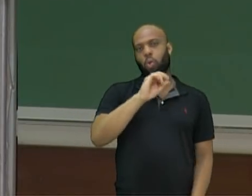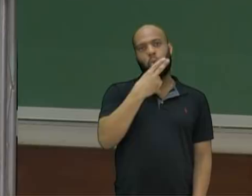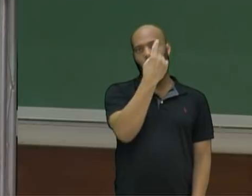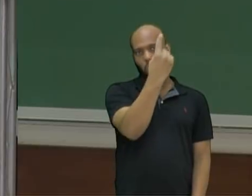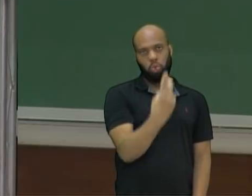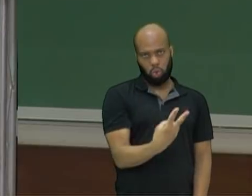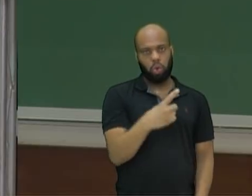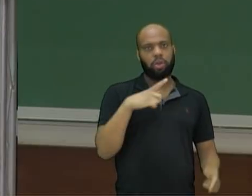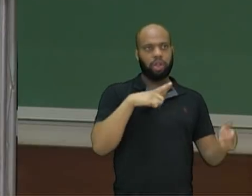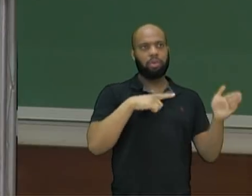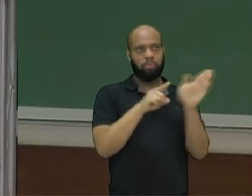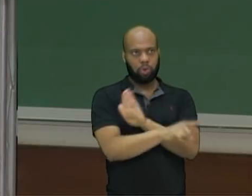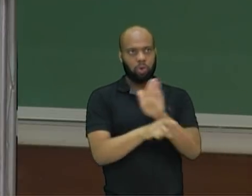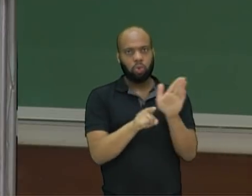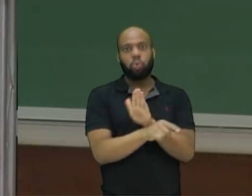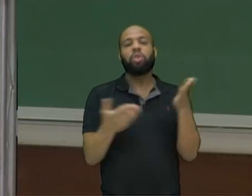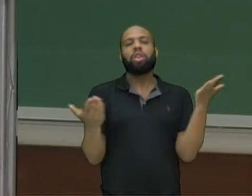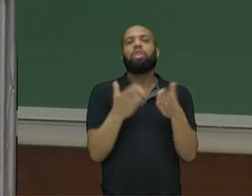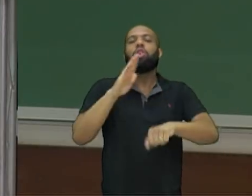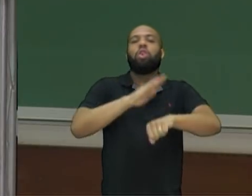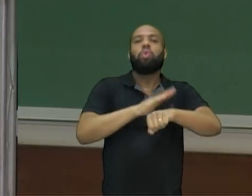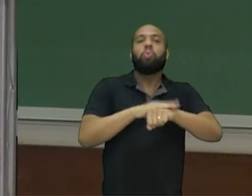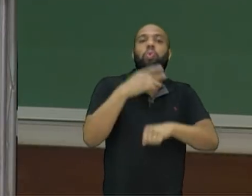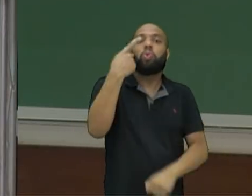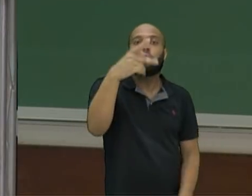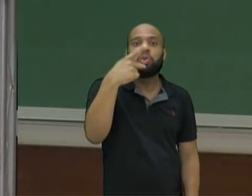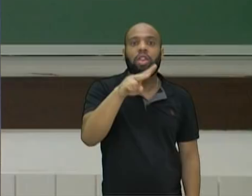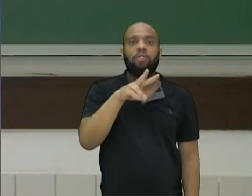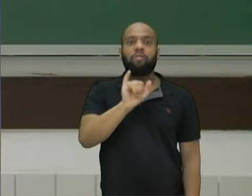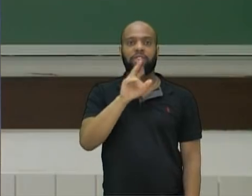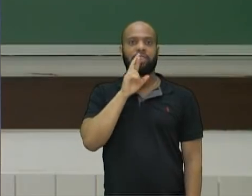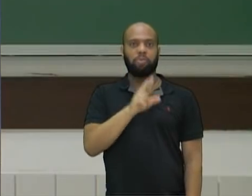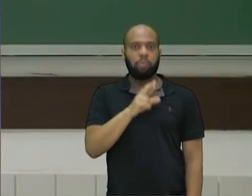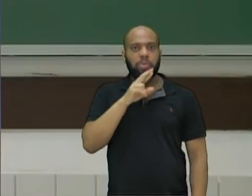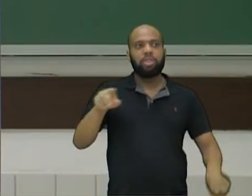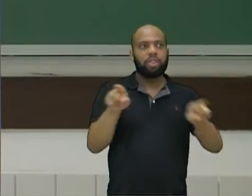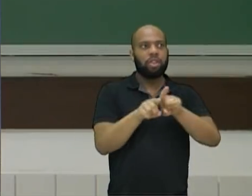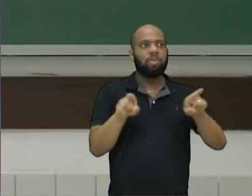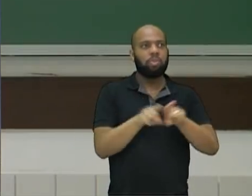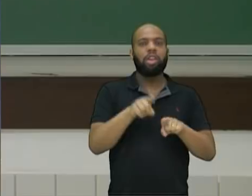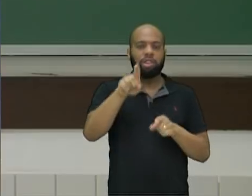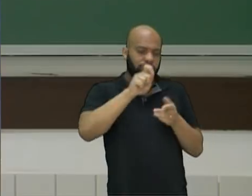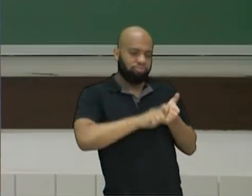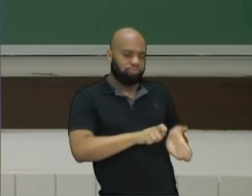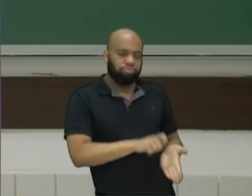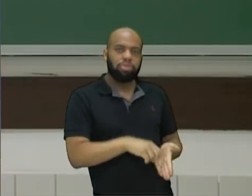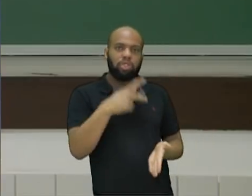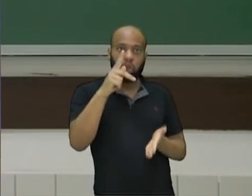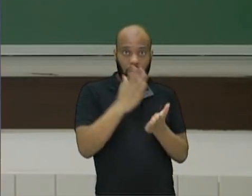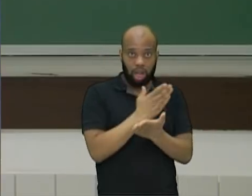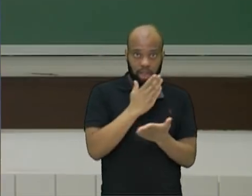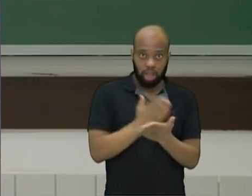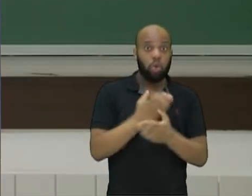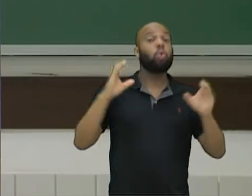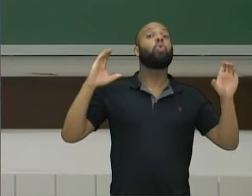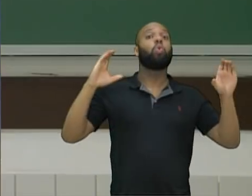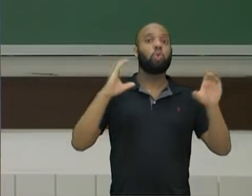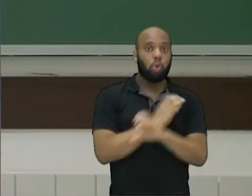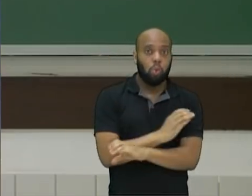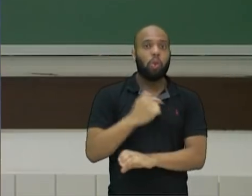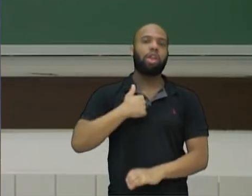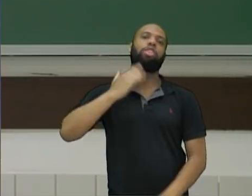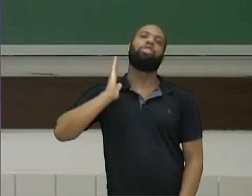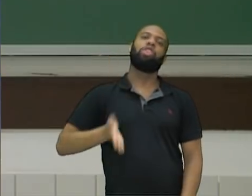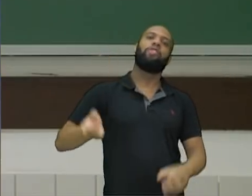2 exercícios, ok? E aí, eu deixo para vocês fazerem, vocês anotem, façam no caderno de vocês